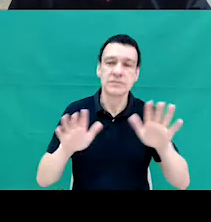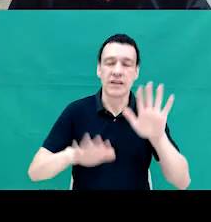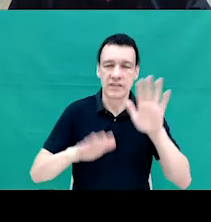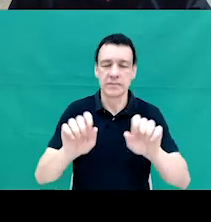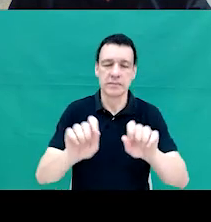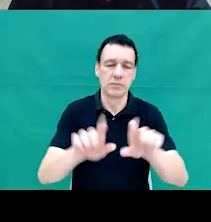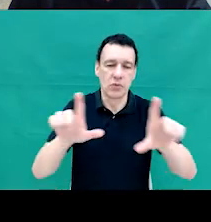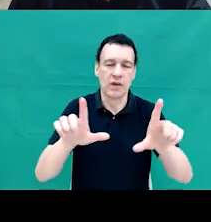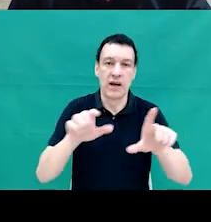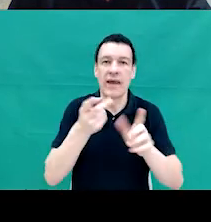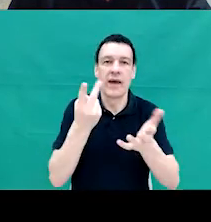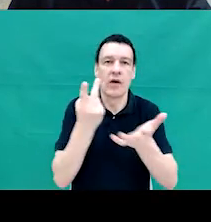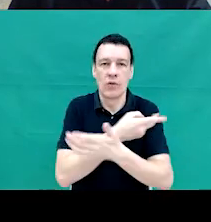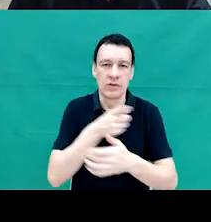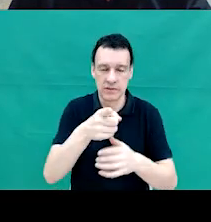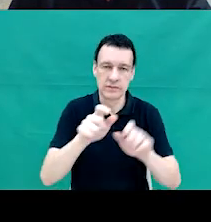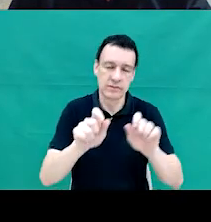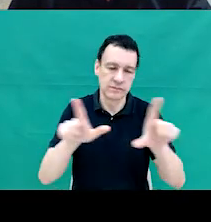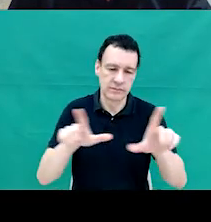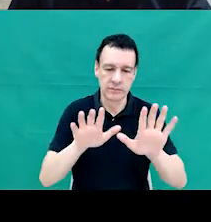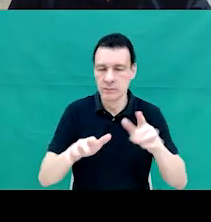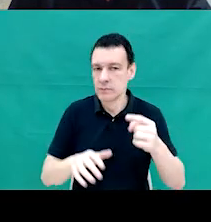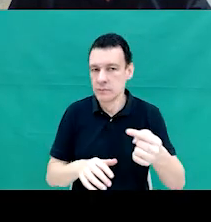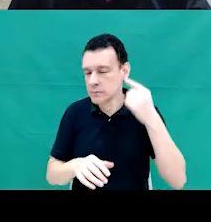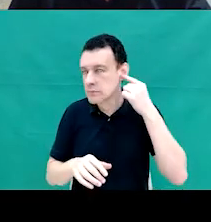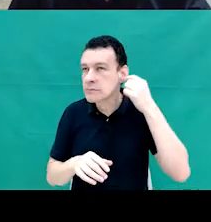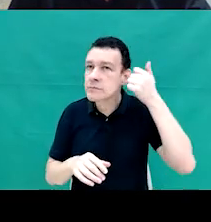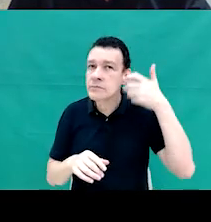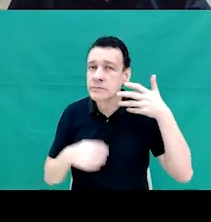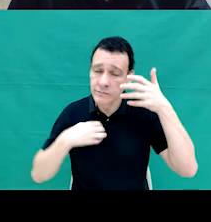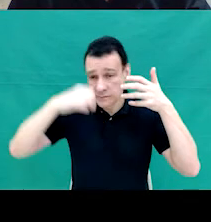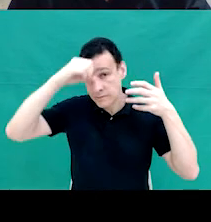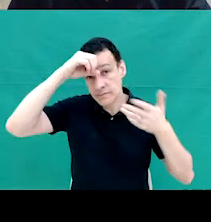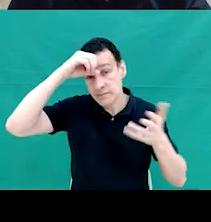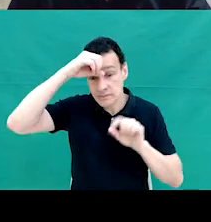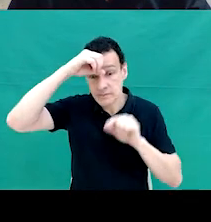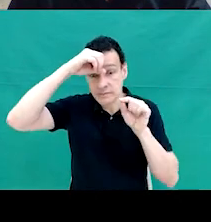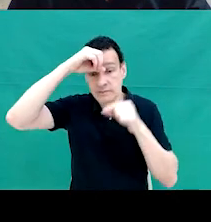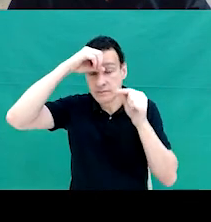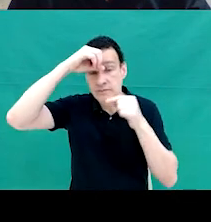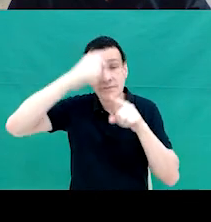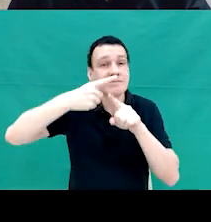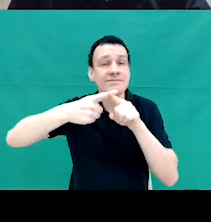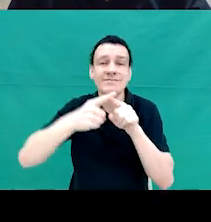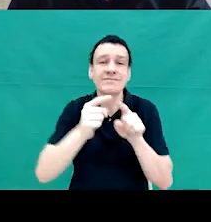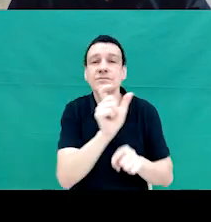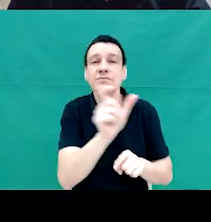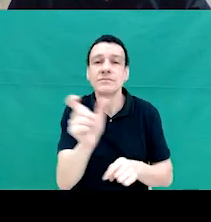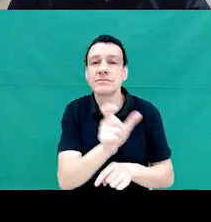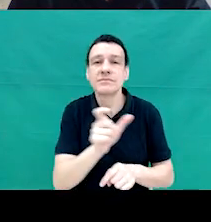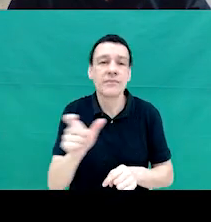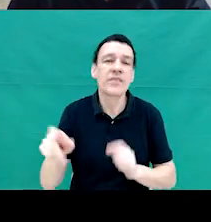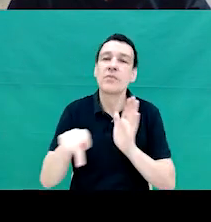importante. Ela menciona até ali um destaque visual do texto em negrito, em vermelho, como uma